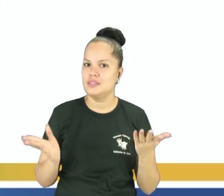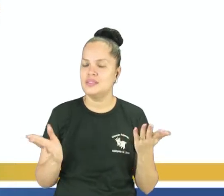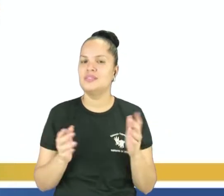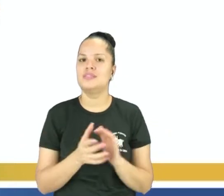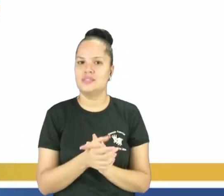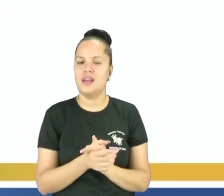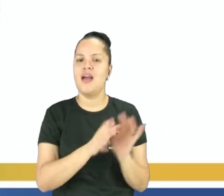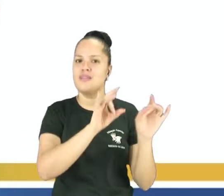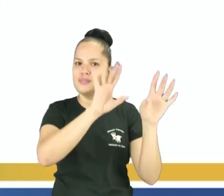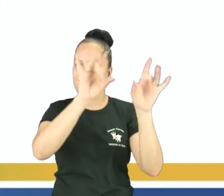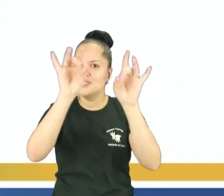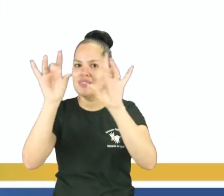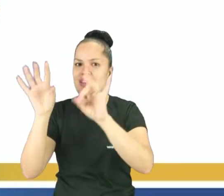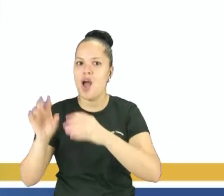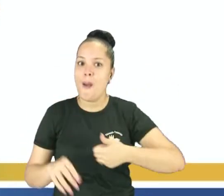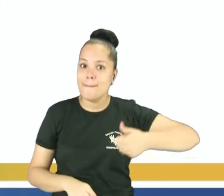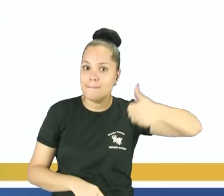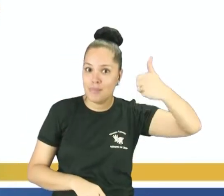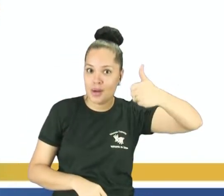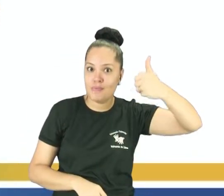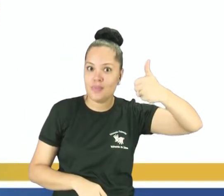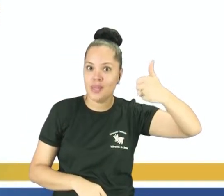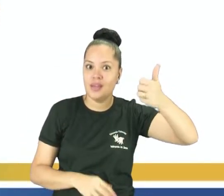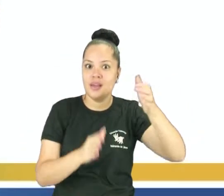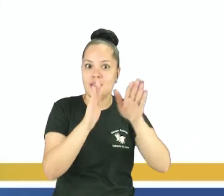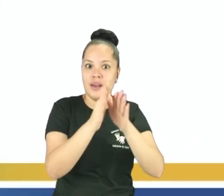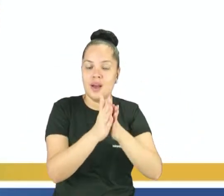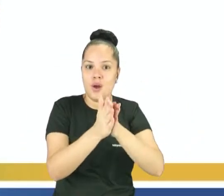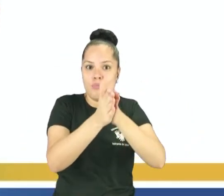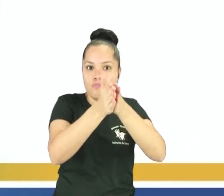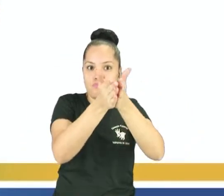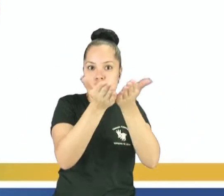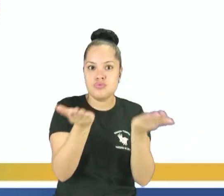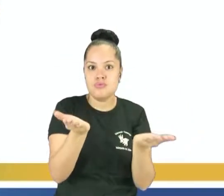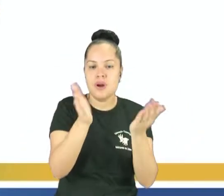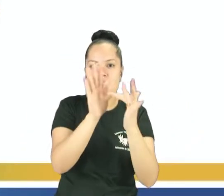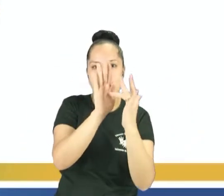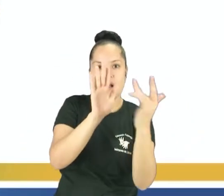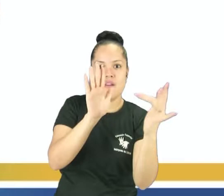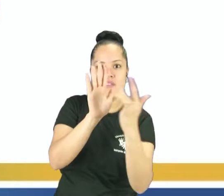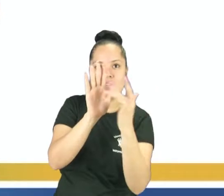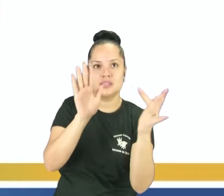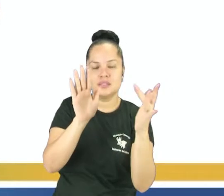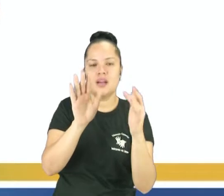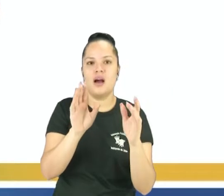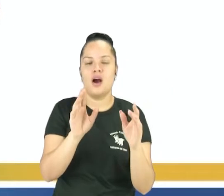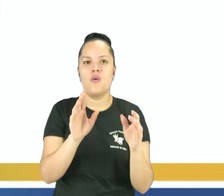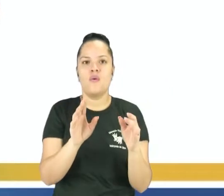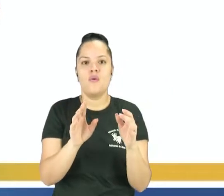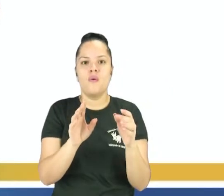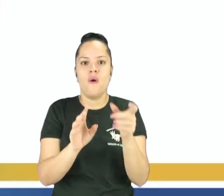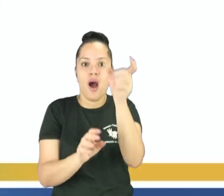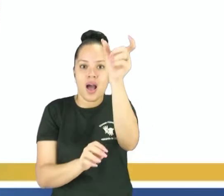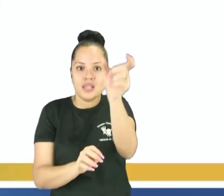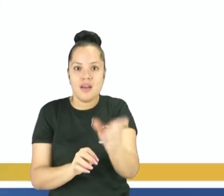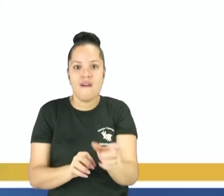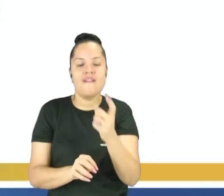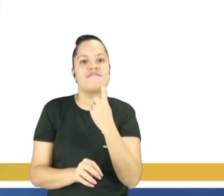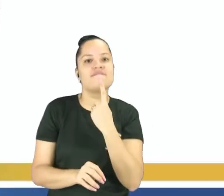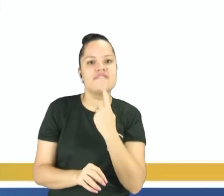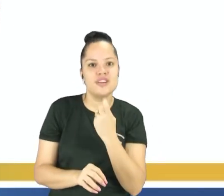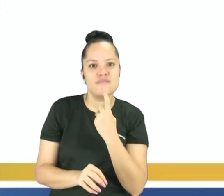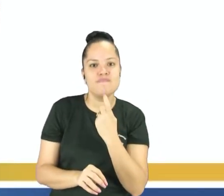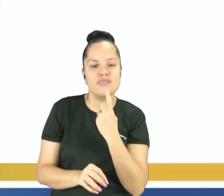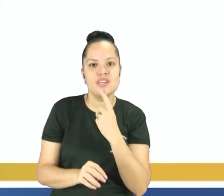elementos especiais. Na primeira imagem nós temos uma reflexão. Na segunda imagem o losango vermelho ele está,